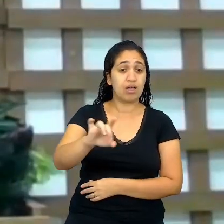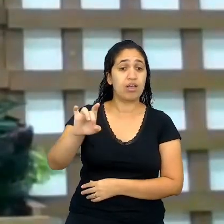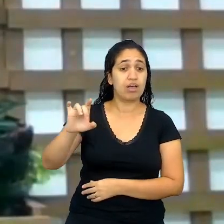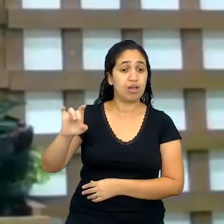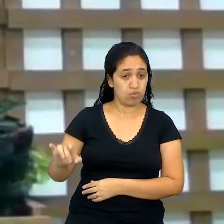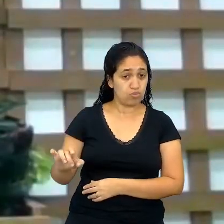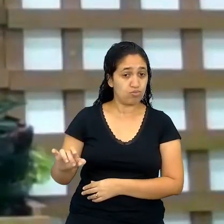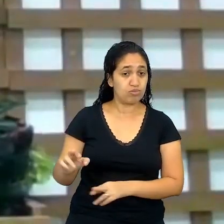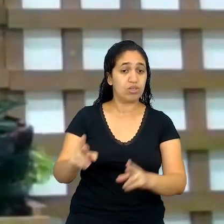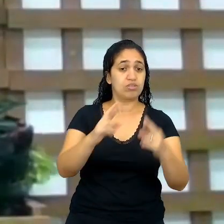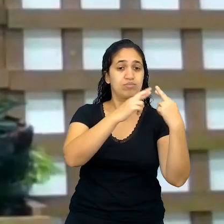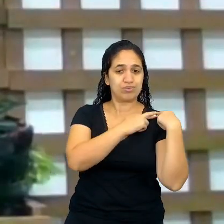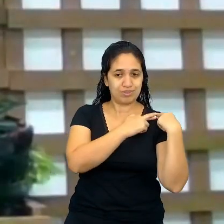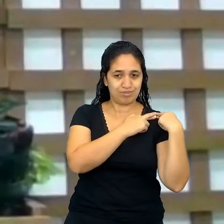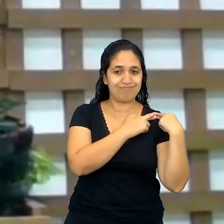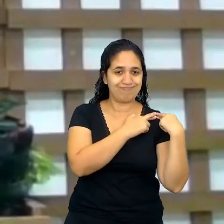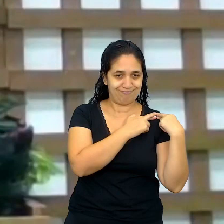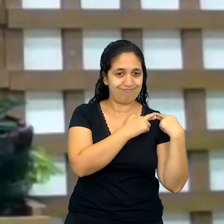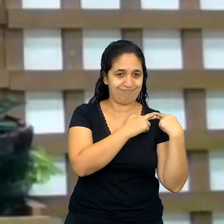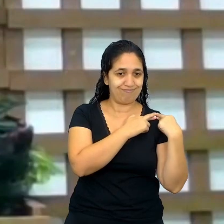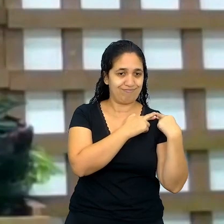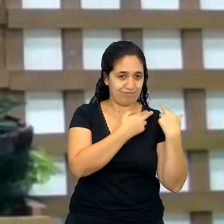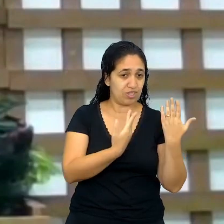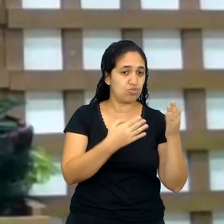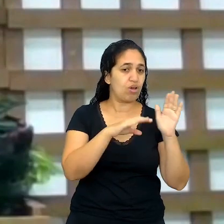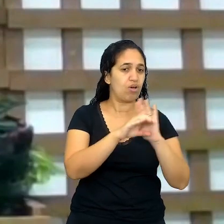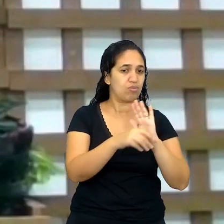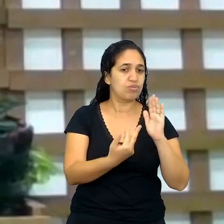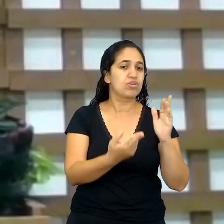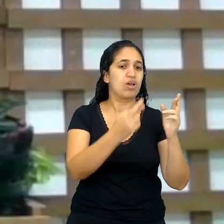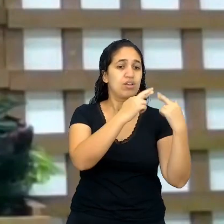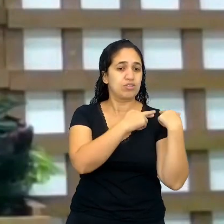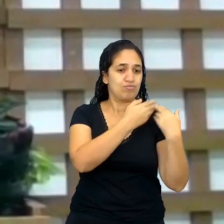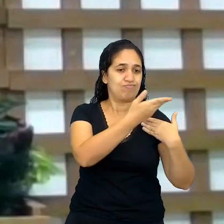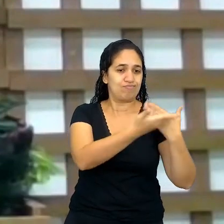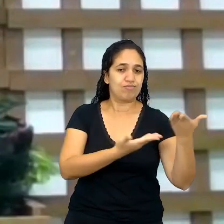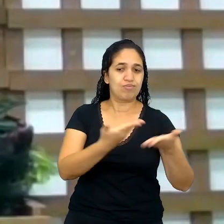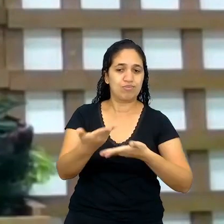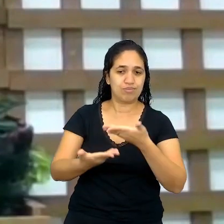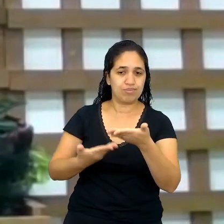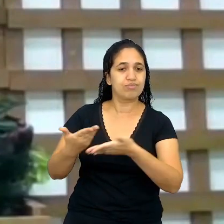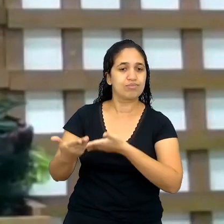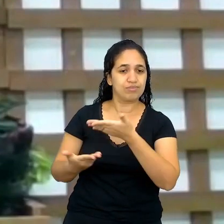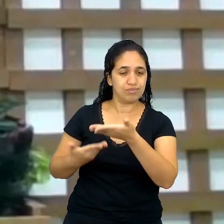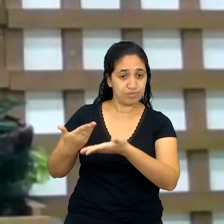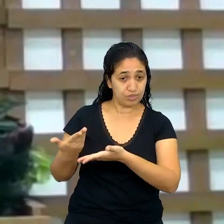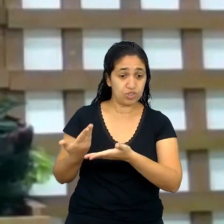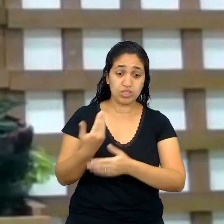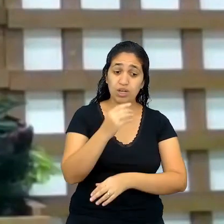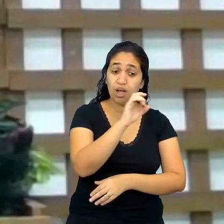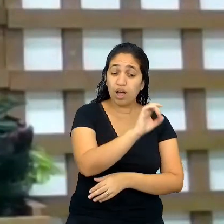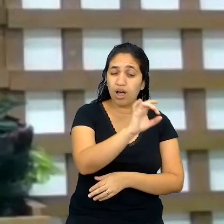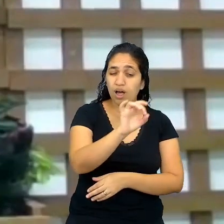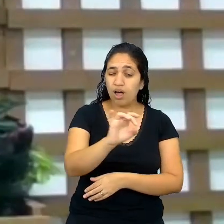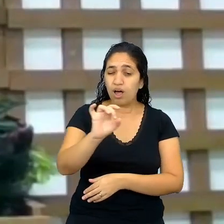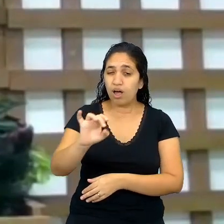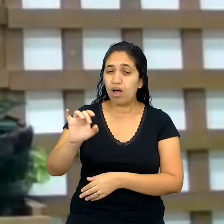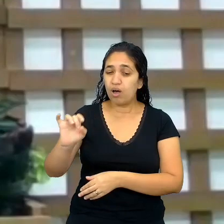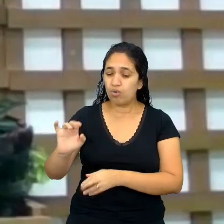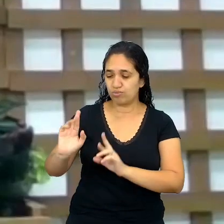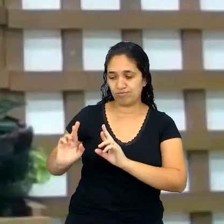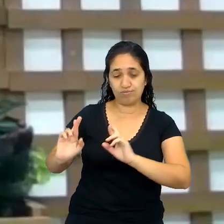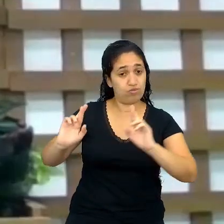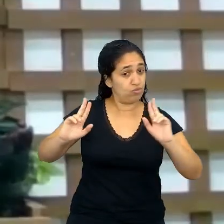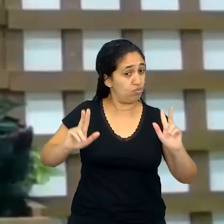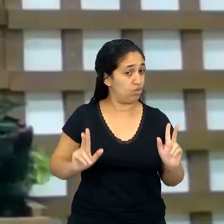tem a sua responsabilidade. Esse é o conceito de responsabilidade compartilhada. E lógico que cada um desses tem um peso